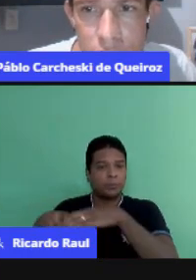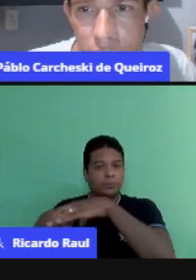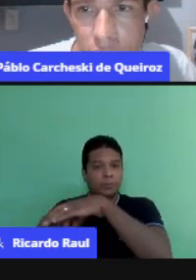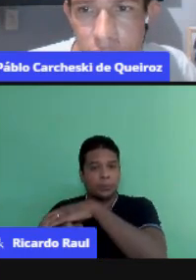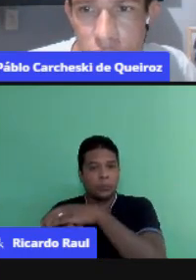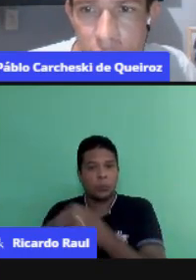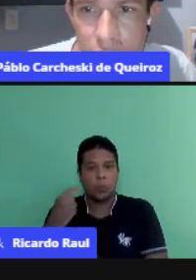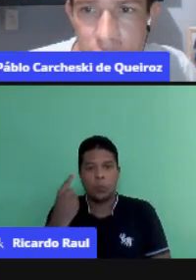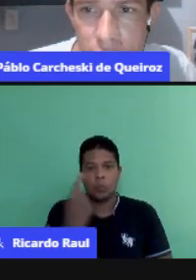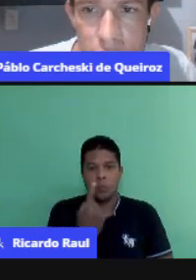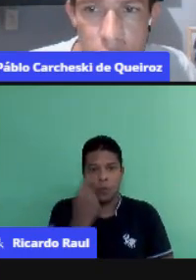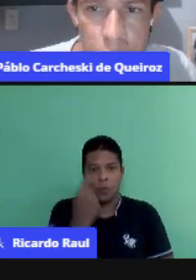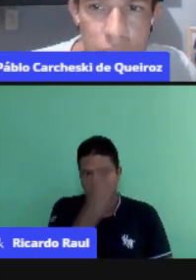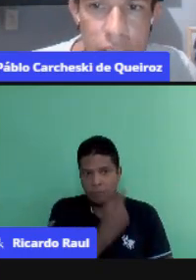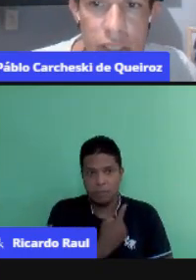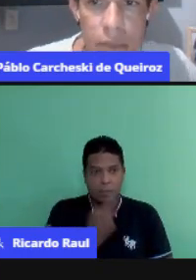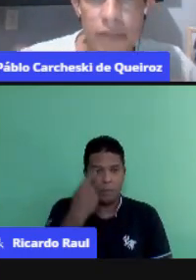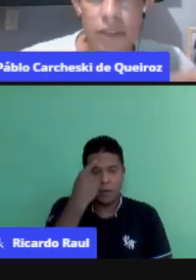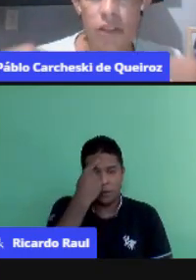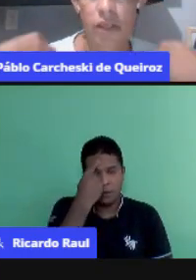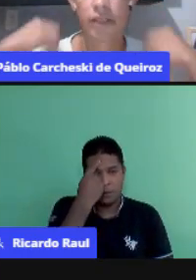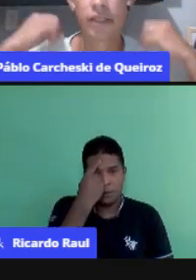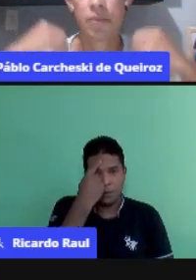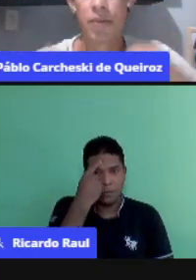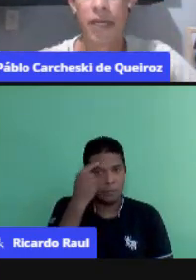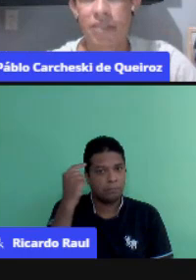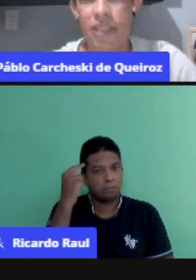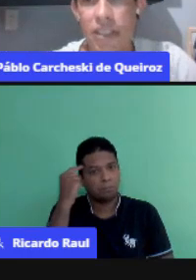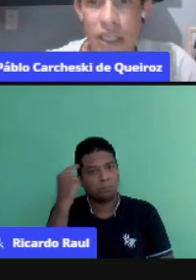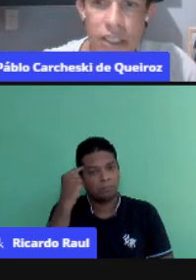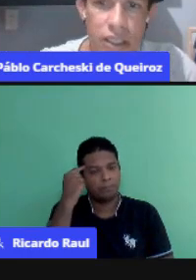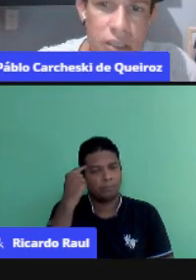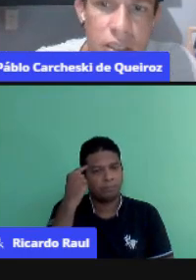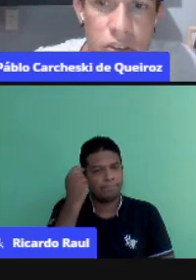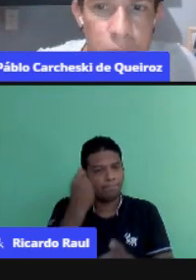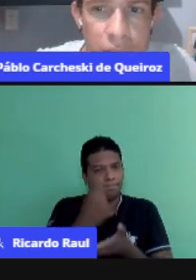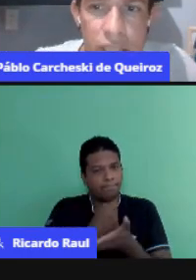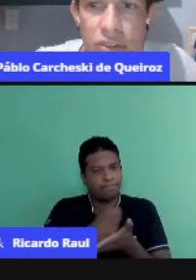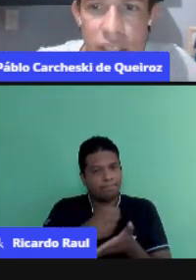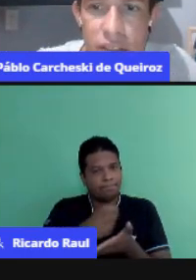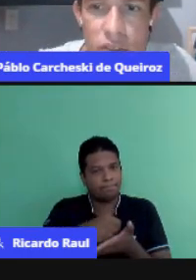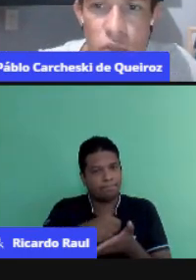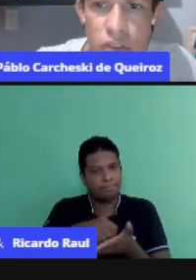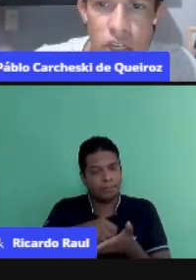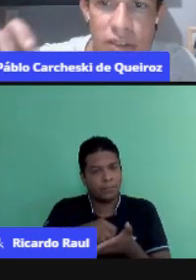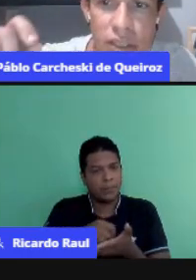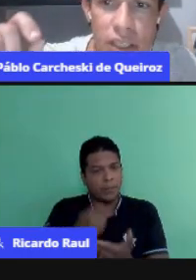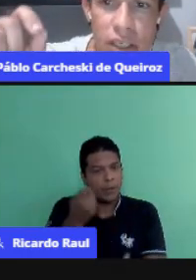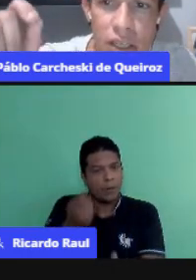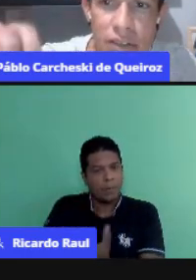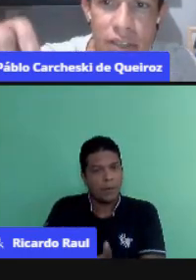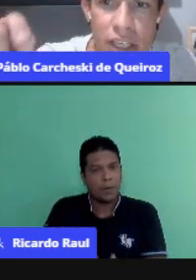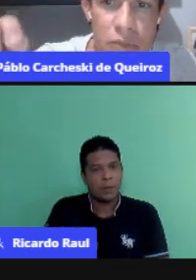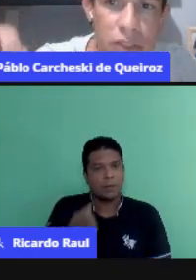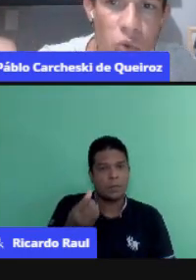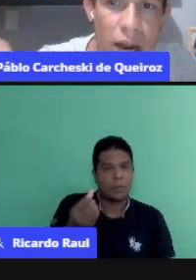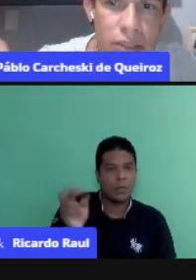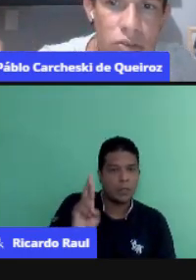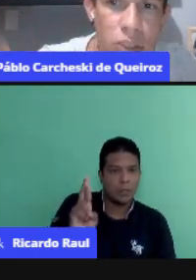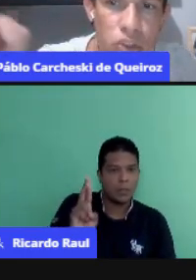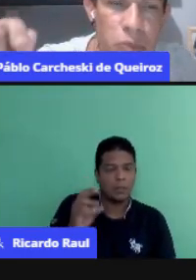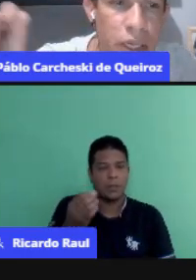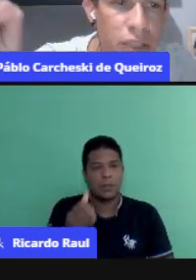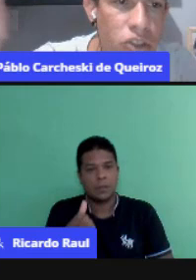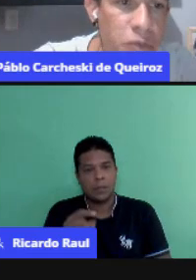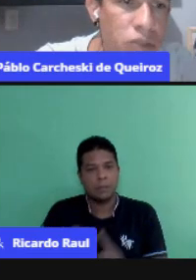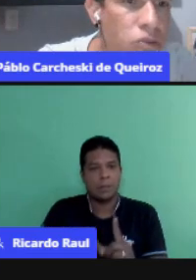né? Aqui no caso, eu poderia, né, pensando nessa primeira escrita ali, só pagaria os 6, né? 2 horas seria 6 mais